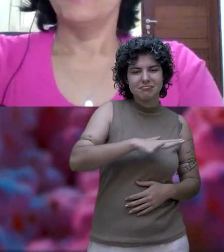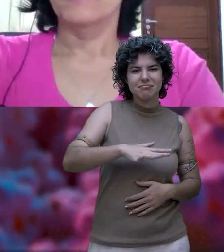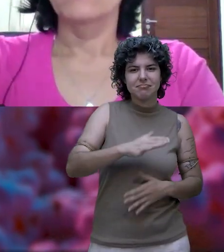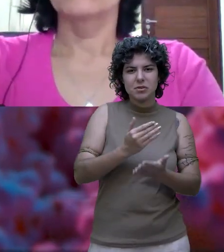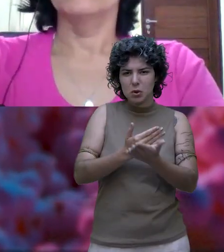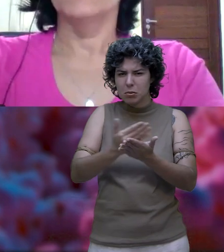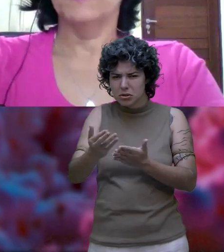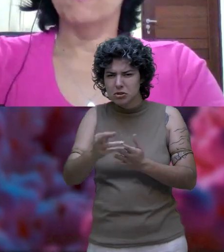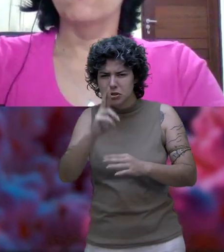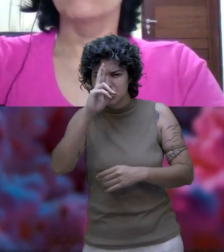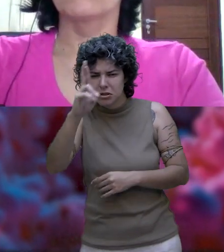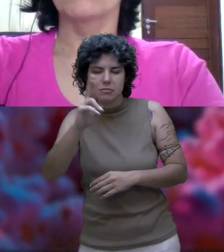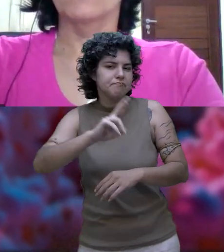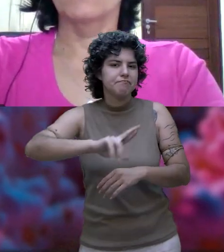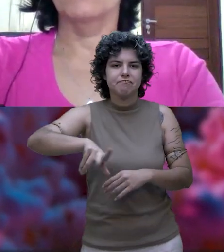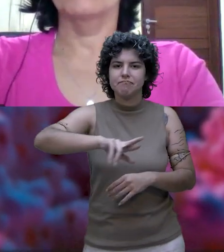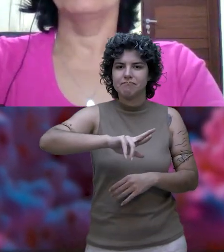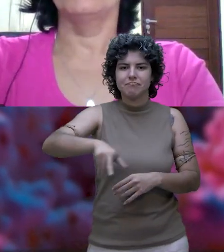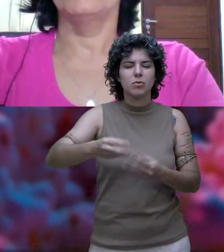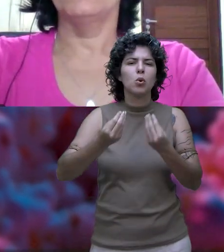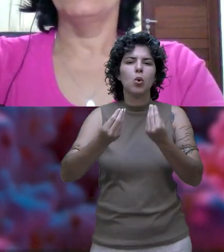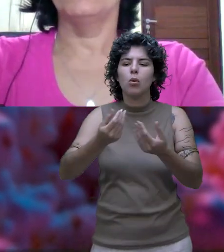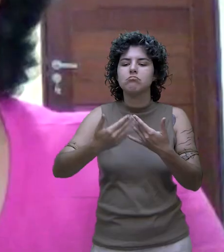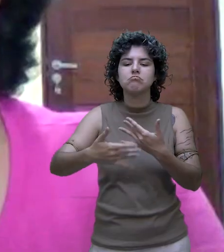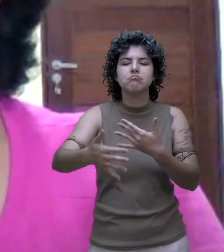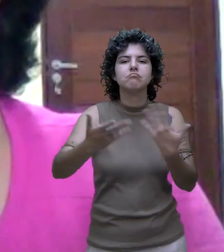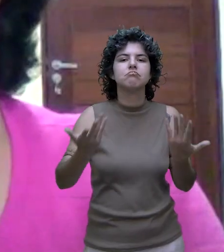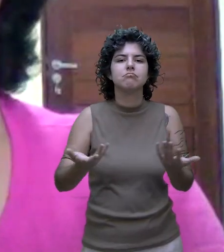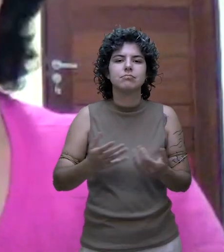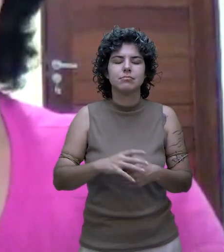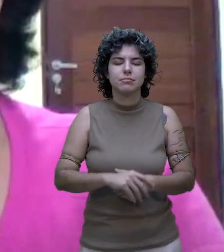como diretora. Conta pra gente como é que foi essa jornada sua.